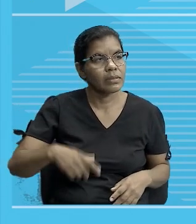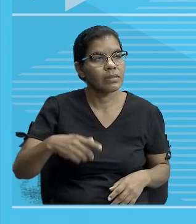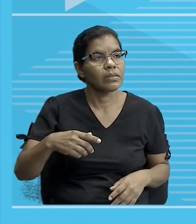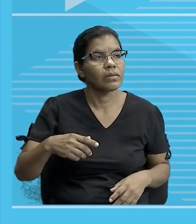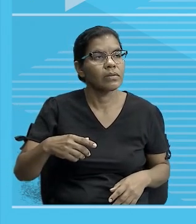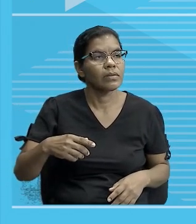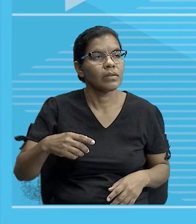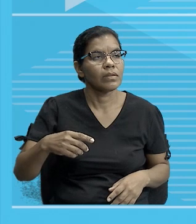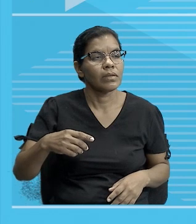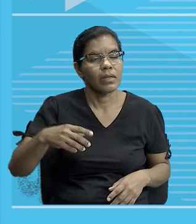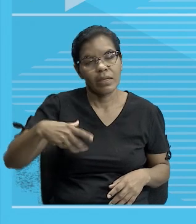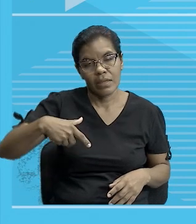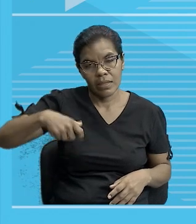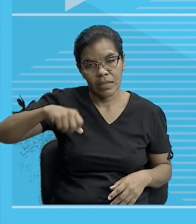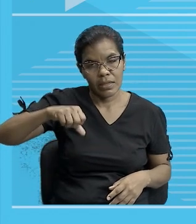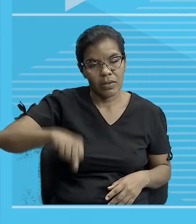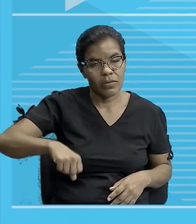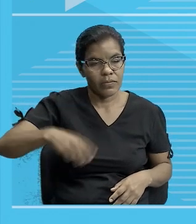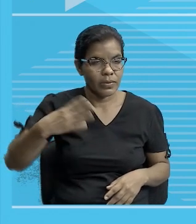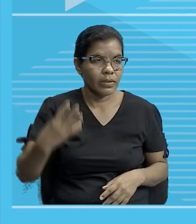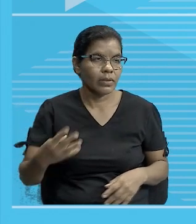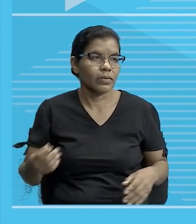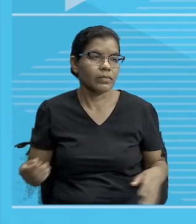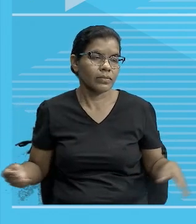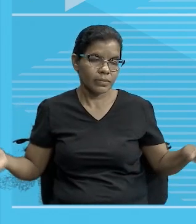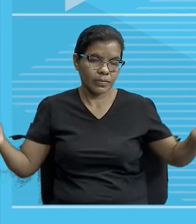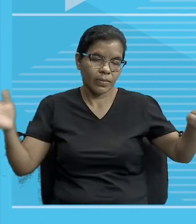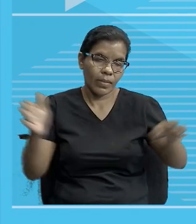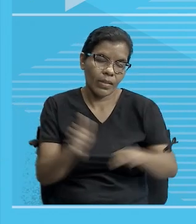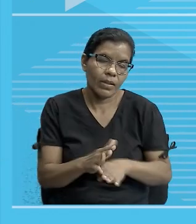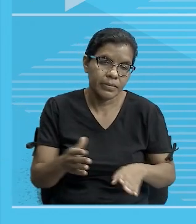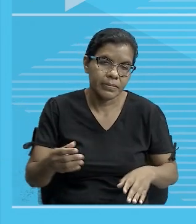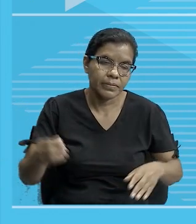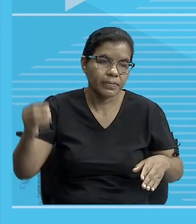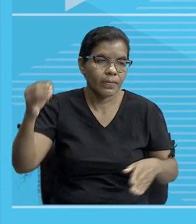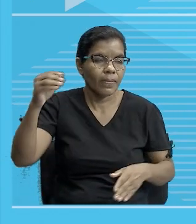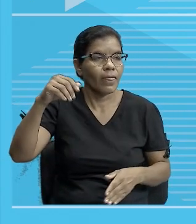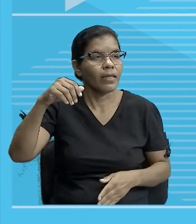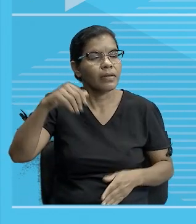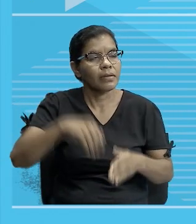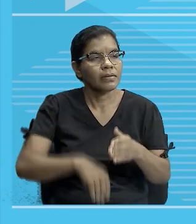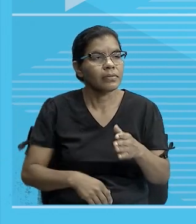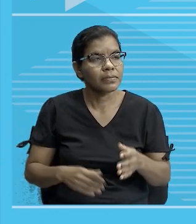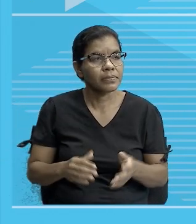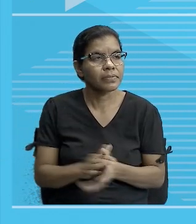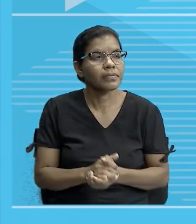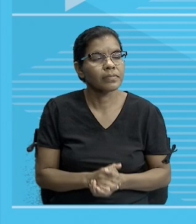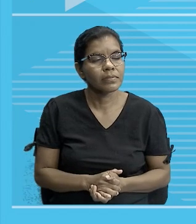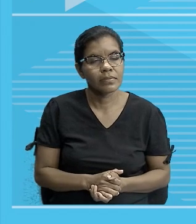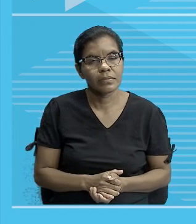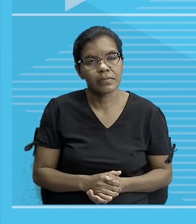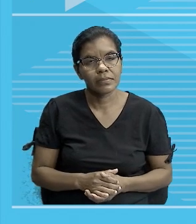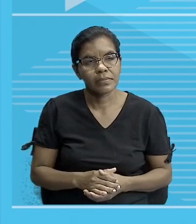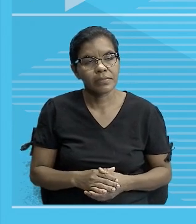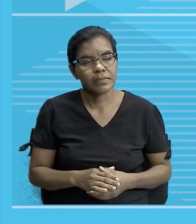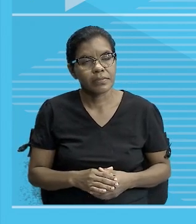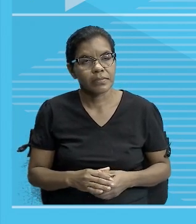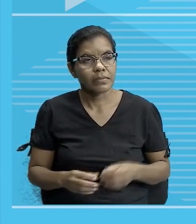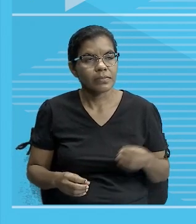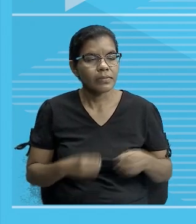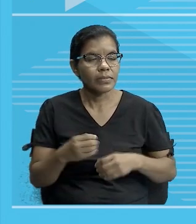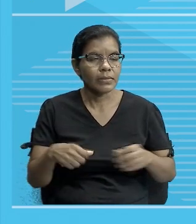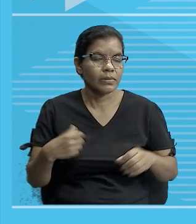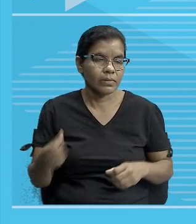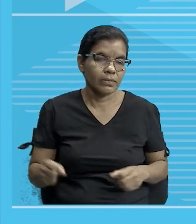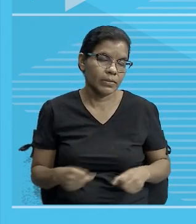Um ano certinho. E o Robespierre caiu, e quem vai assumir ao poder são os ricos. Os